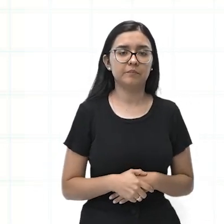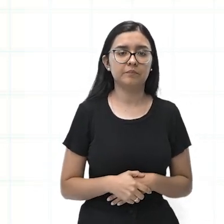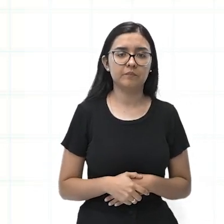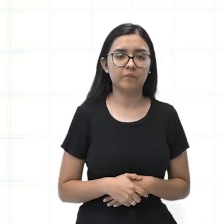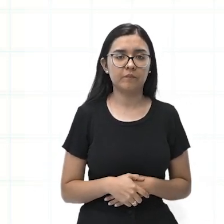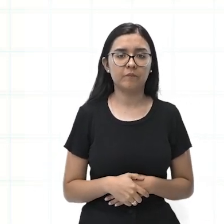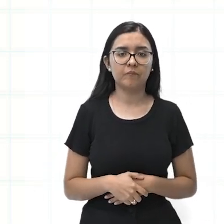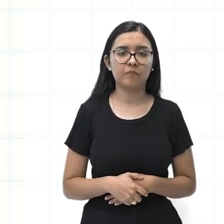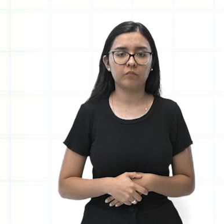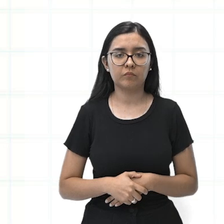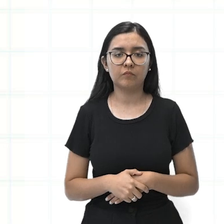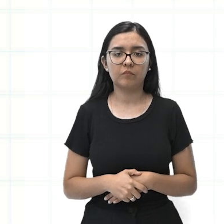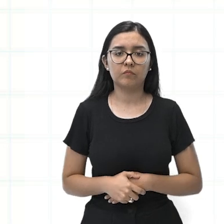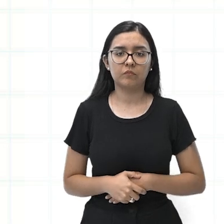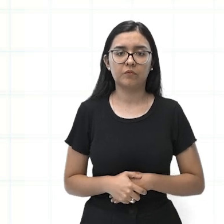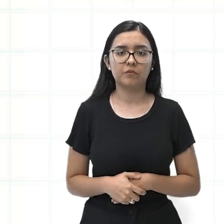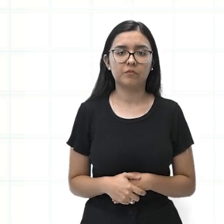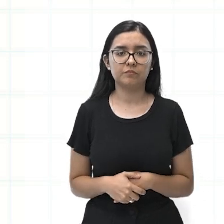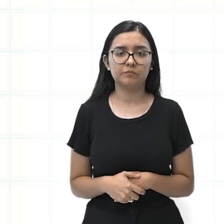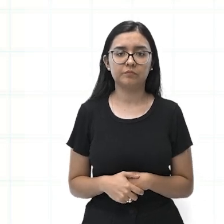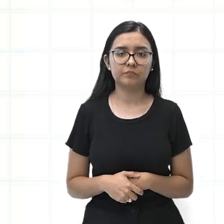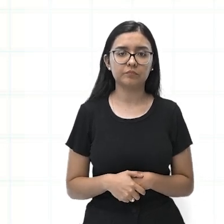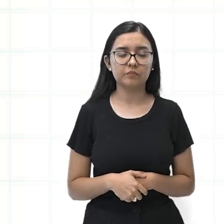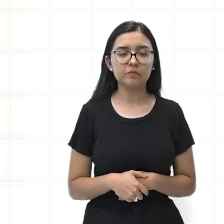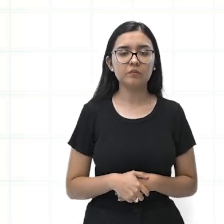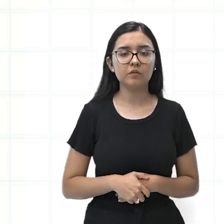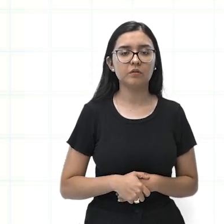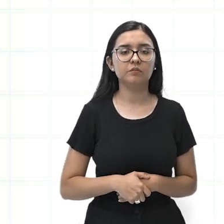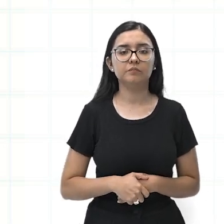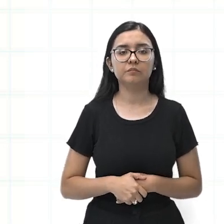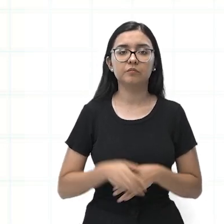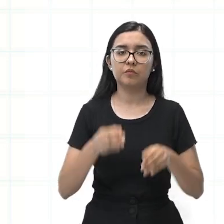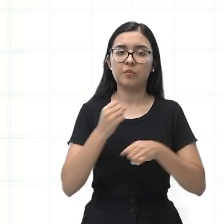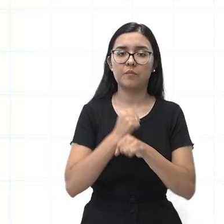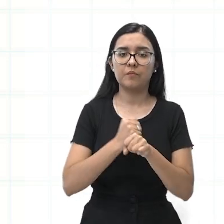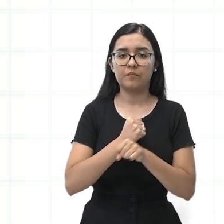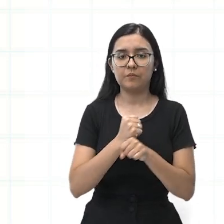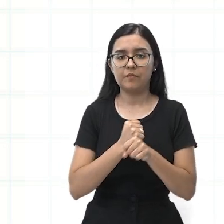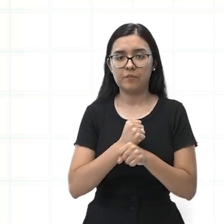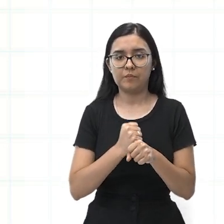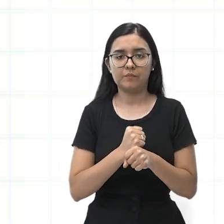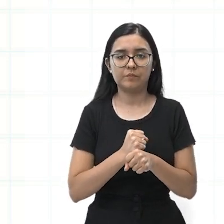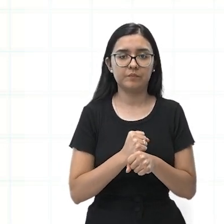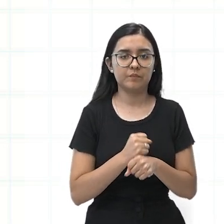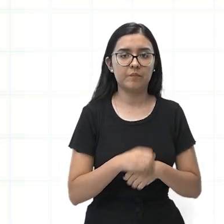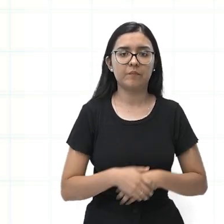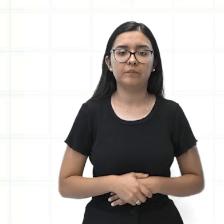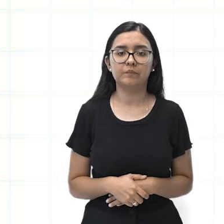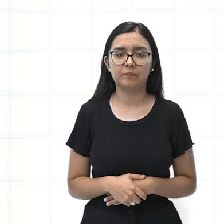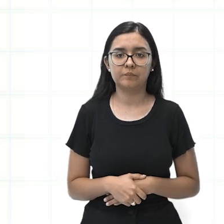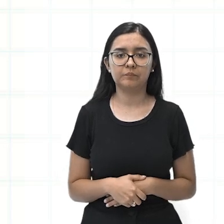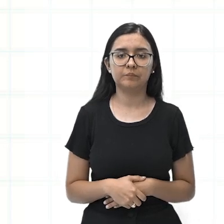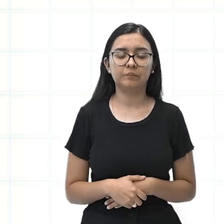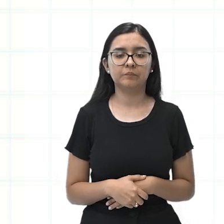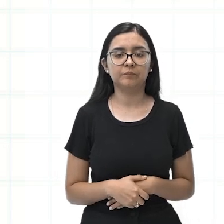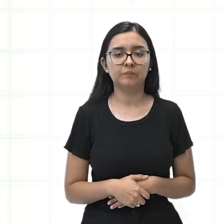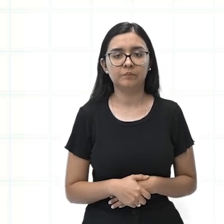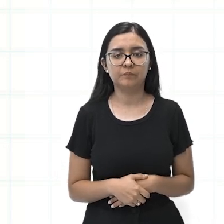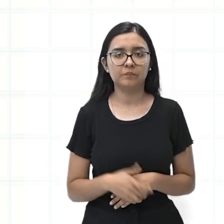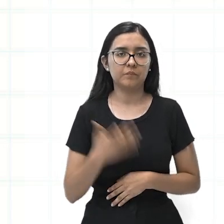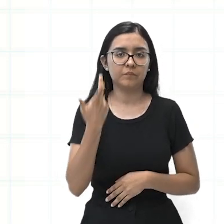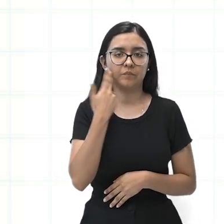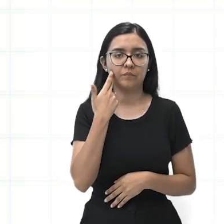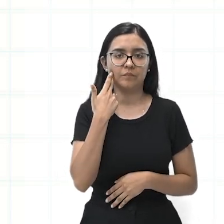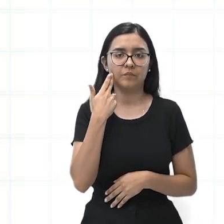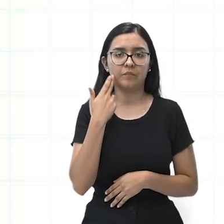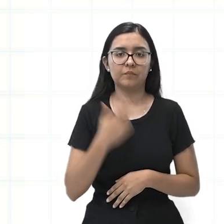dia 15º de junho, of 99. Língua inglesa, a data eu vou falar comumente, tá? A gente fala